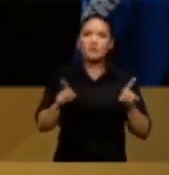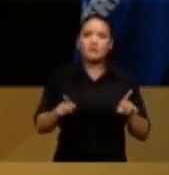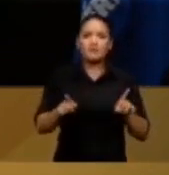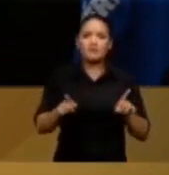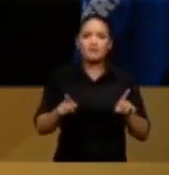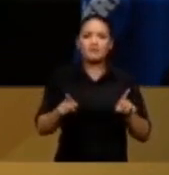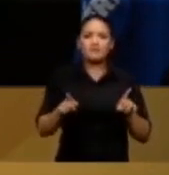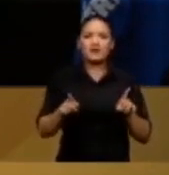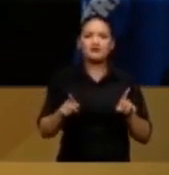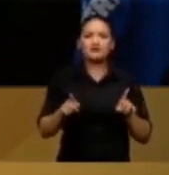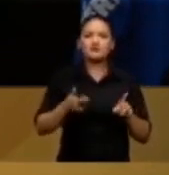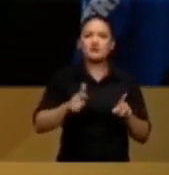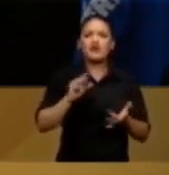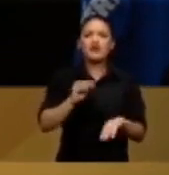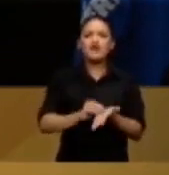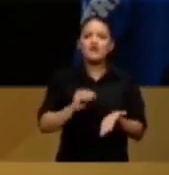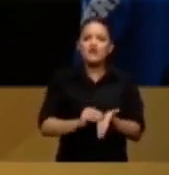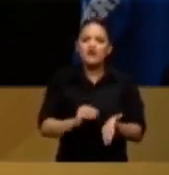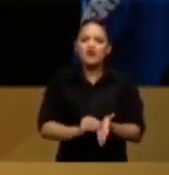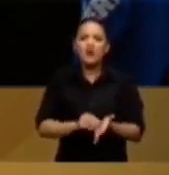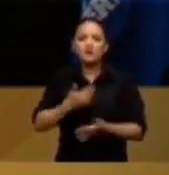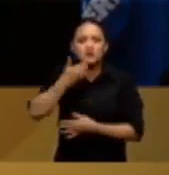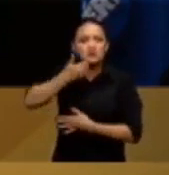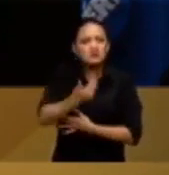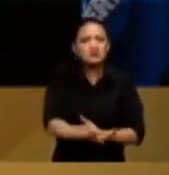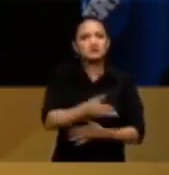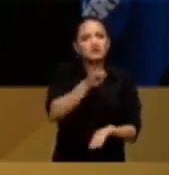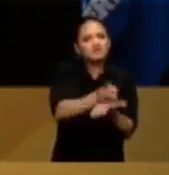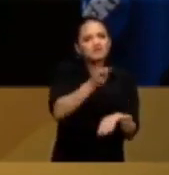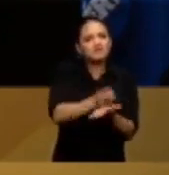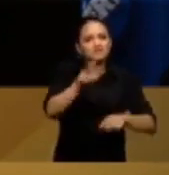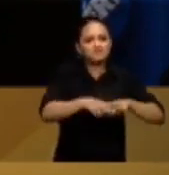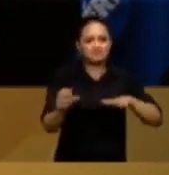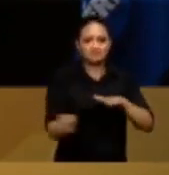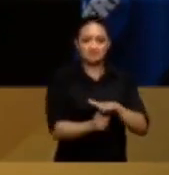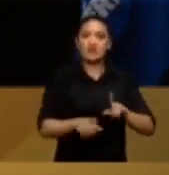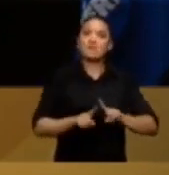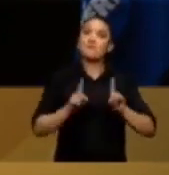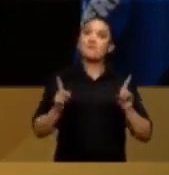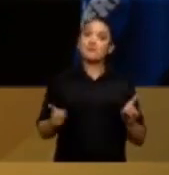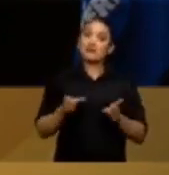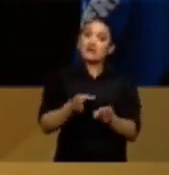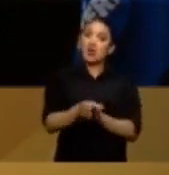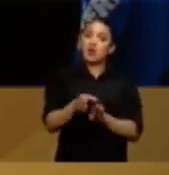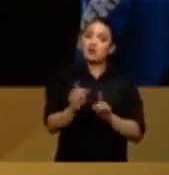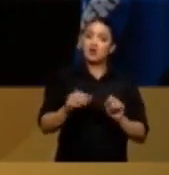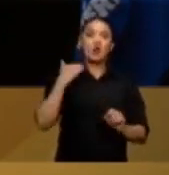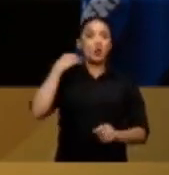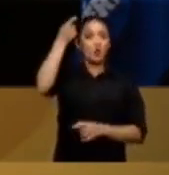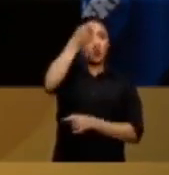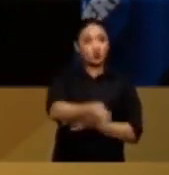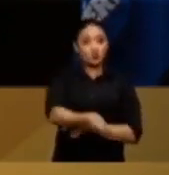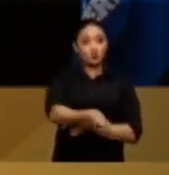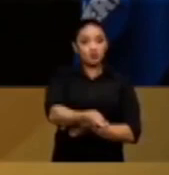provocação que implique em ilegalidade da prisão. É recomendável, data vênia, que o juízo